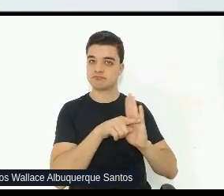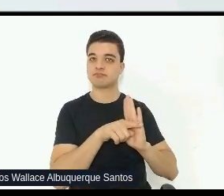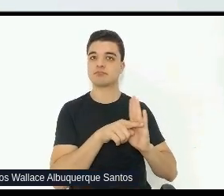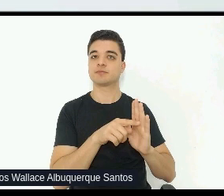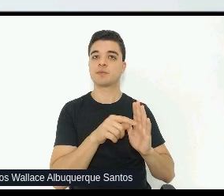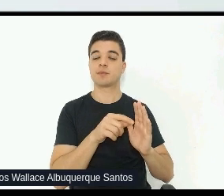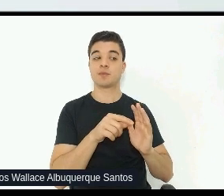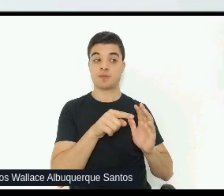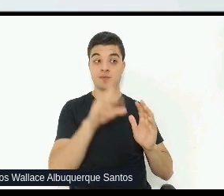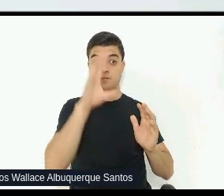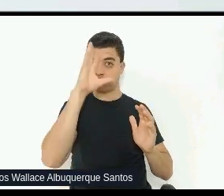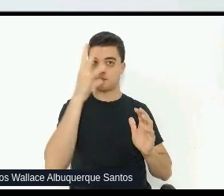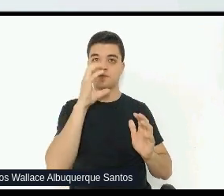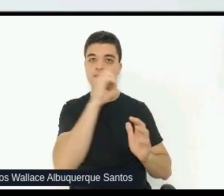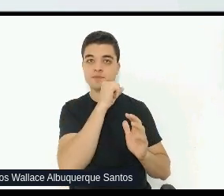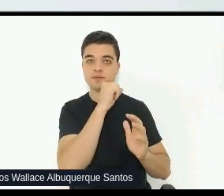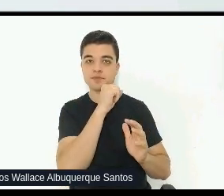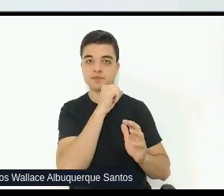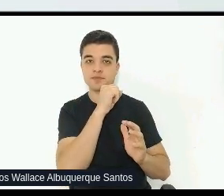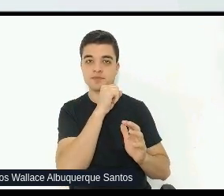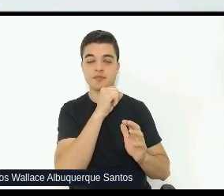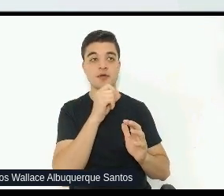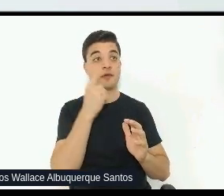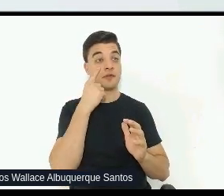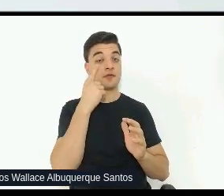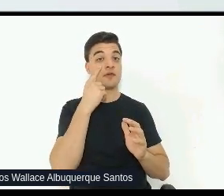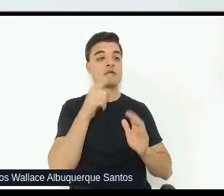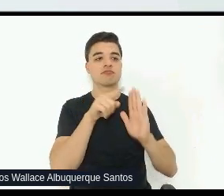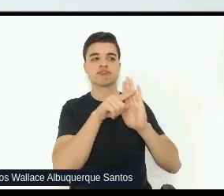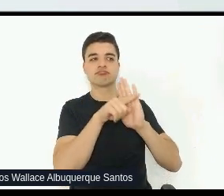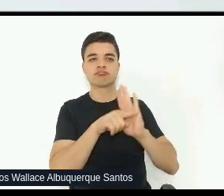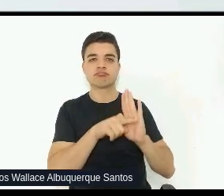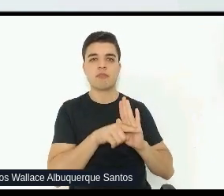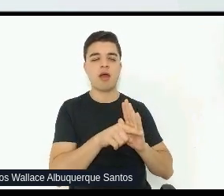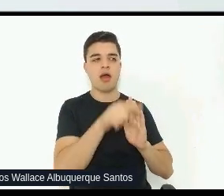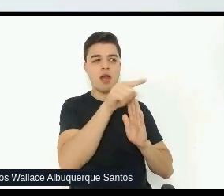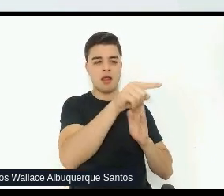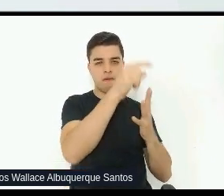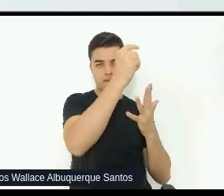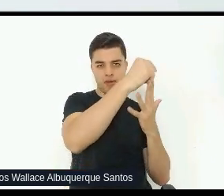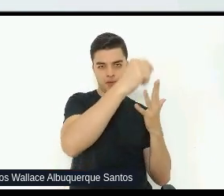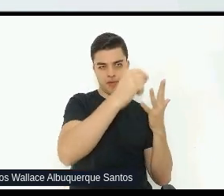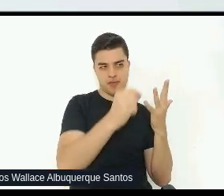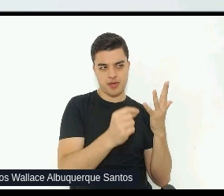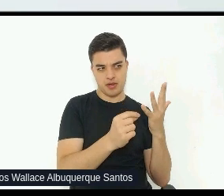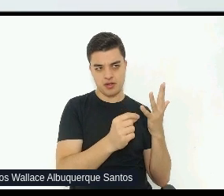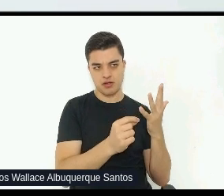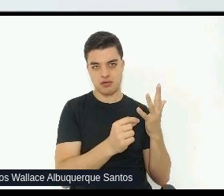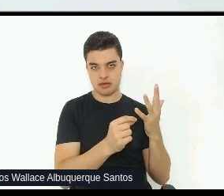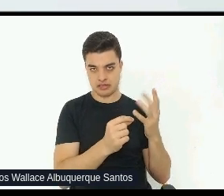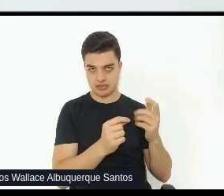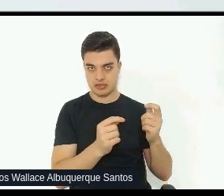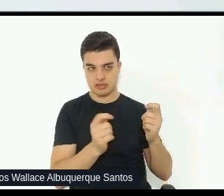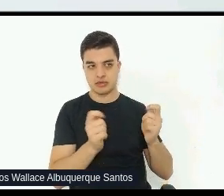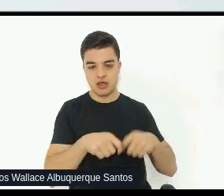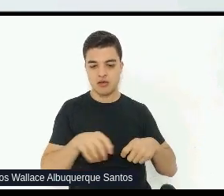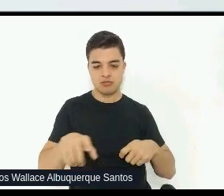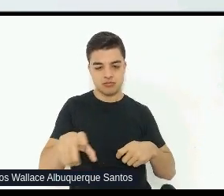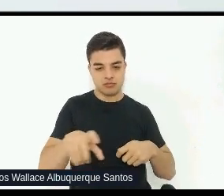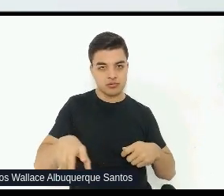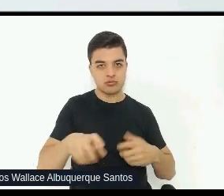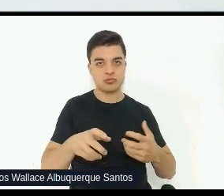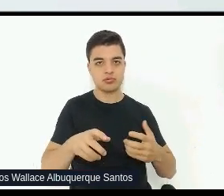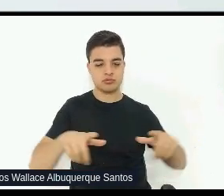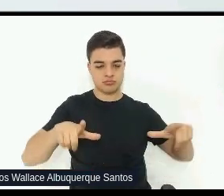A gente tem que visualizar se todos os componentes são projetados para ser utilizados por mouse, por